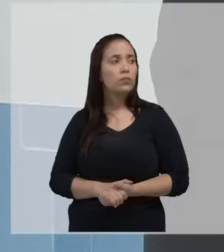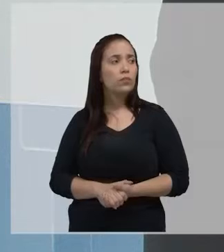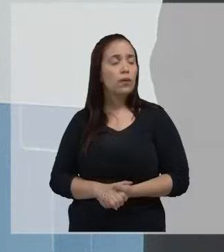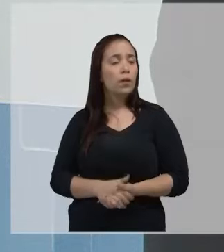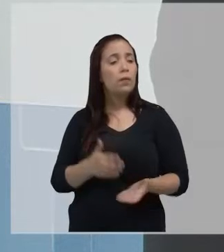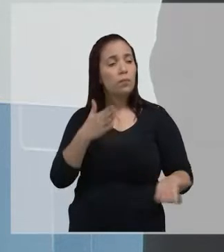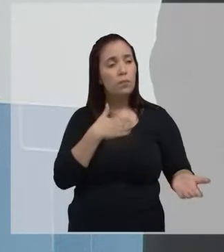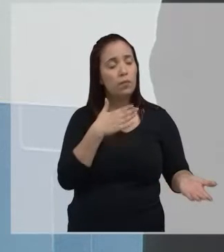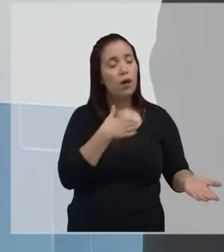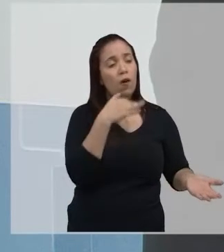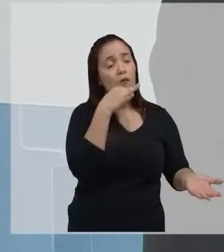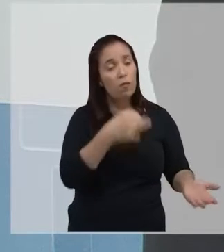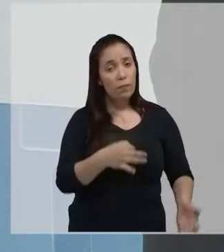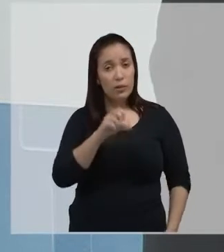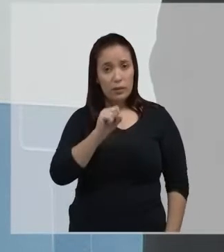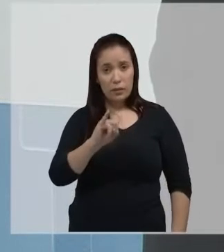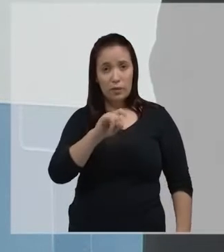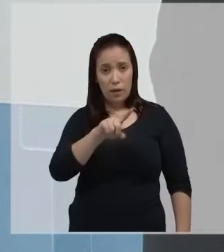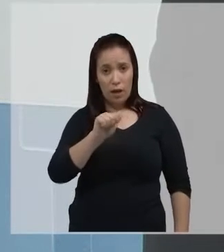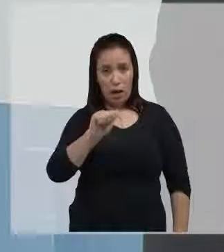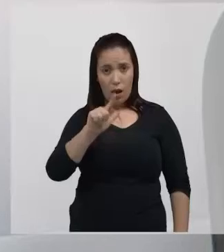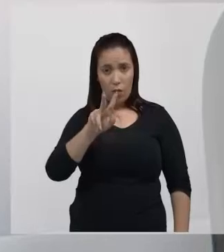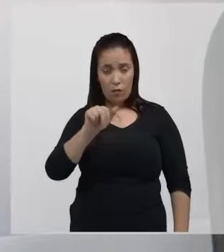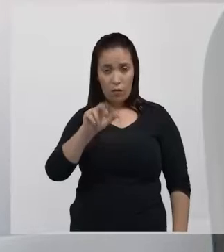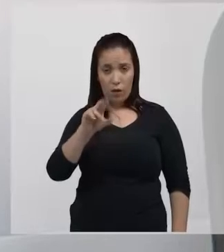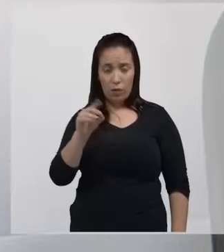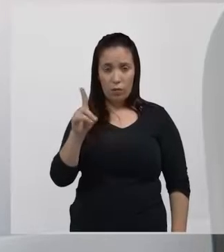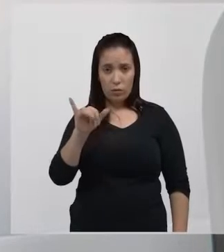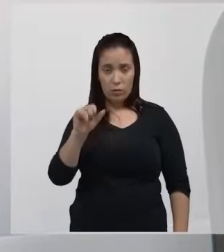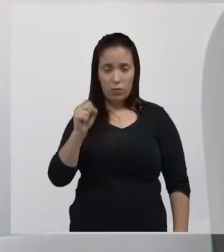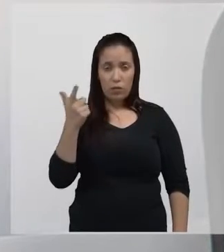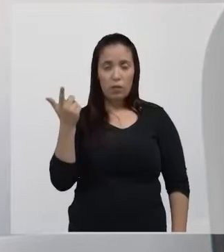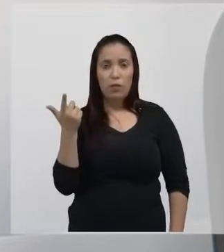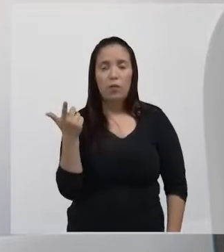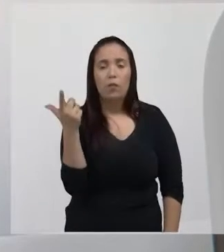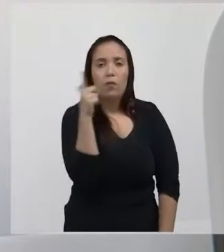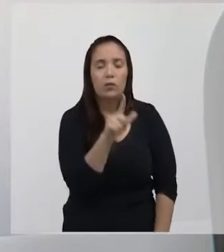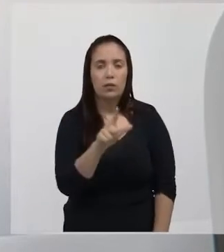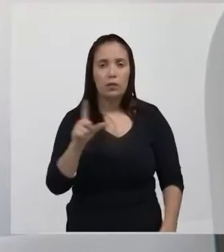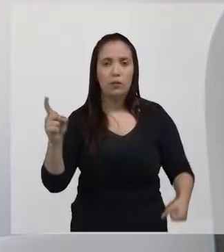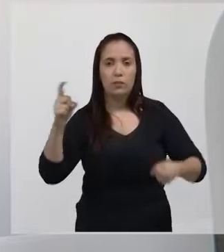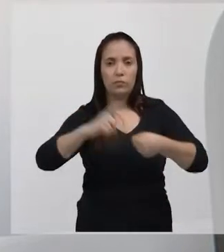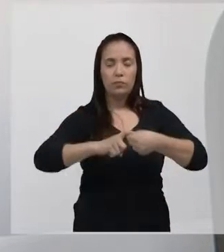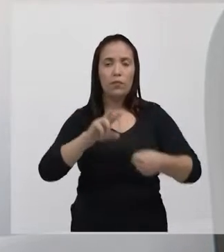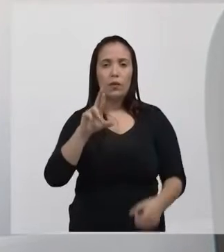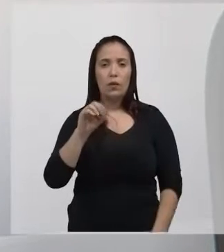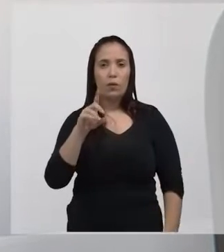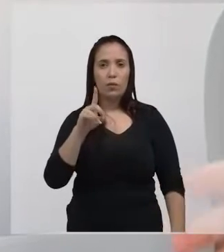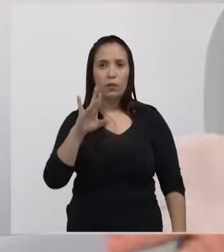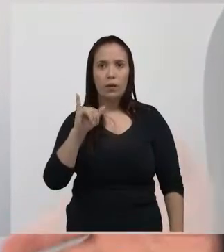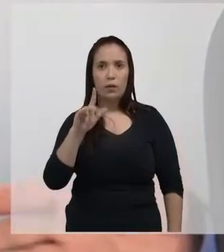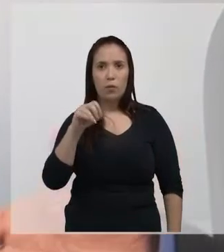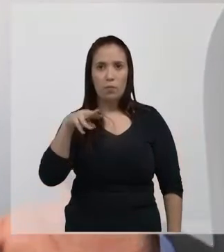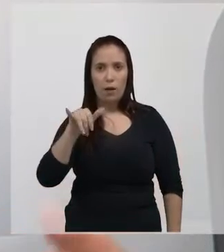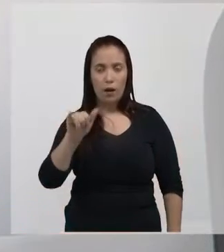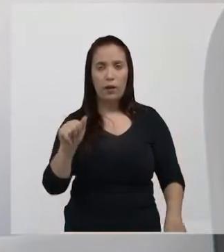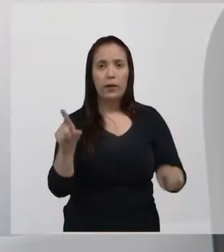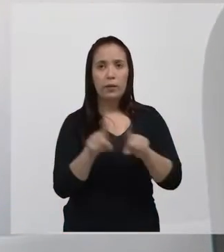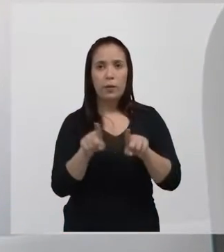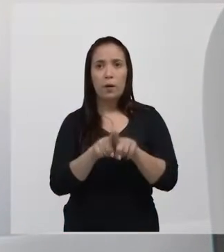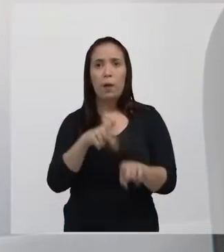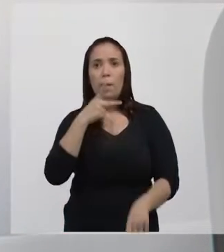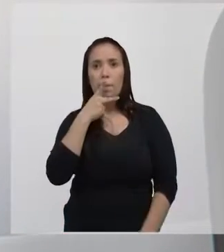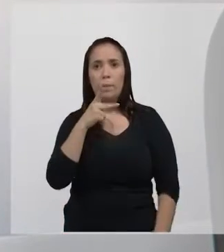minha avaliação, se o Álvaro Dias conseguir fechar essa aliança com Rodrigo Maia do DEM e com o PRB, que é ligado à